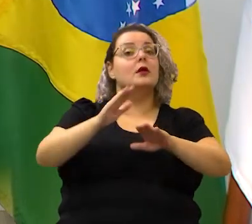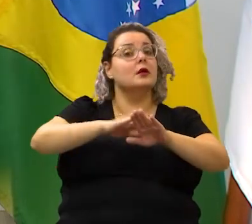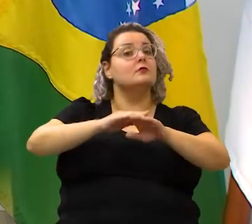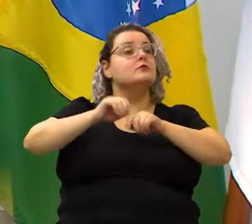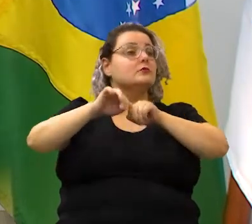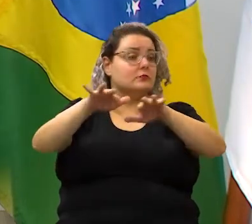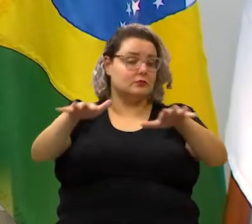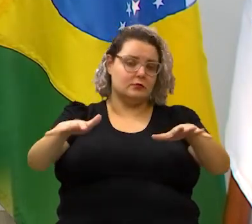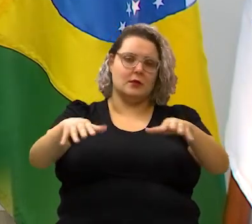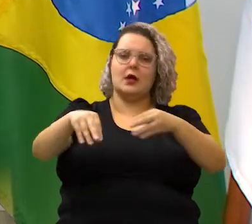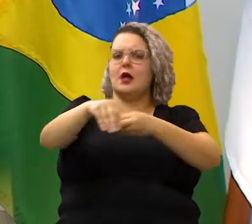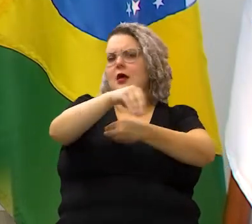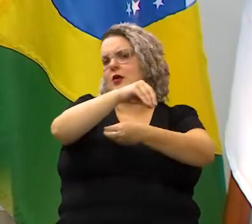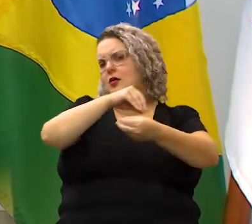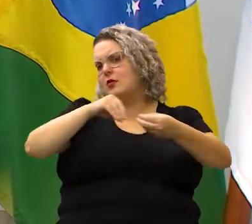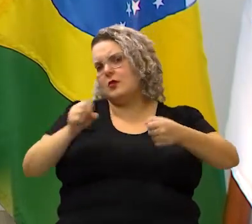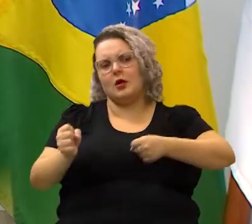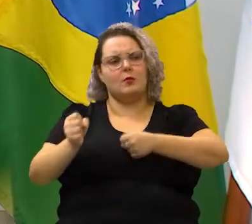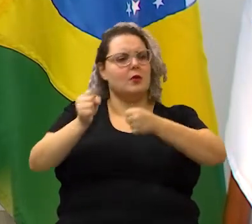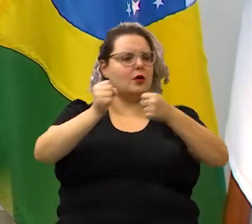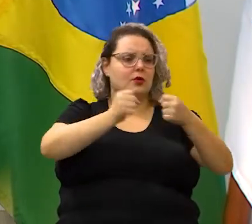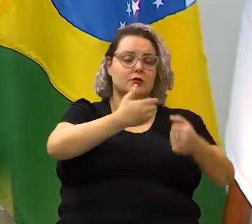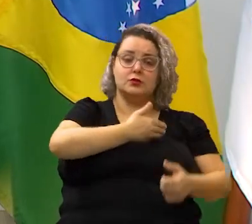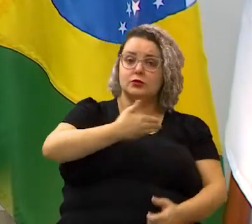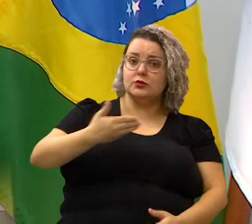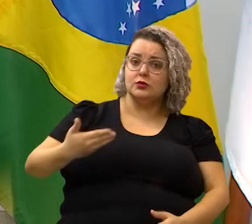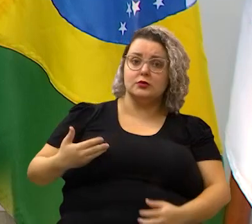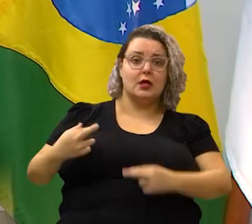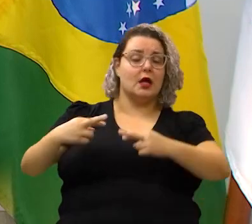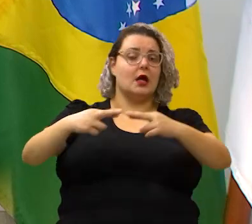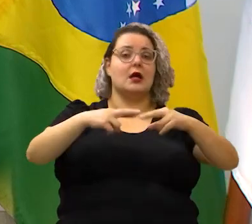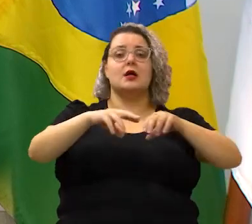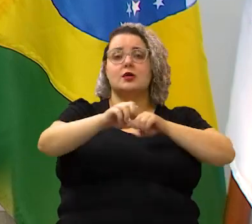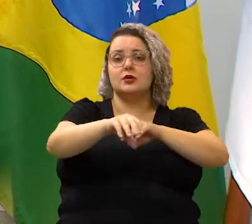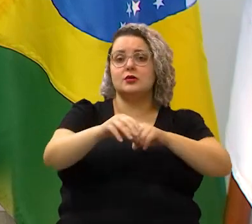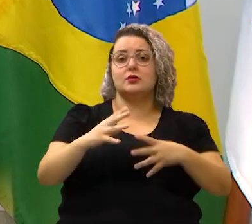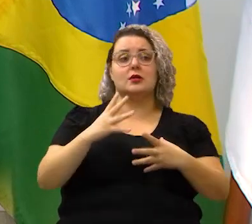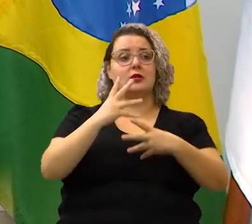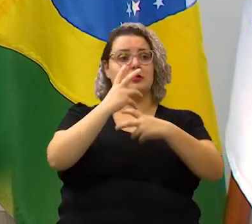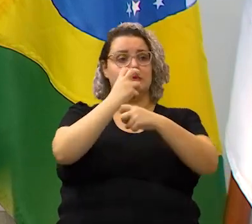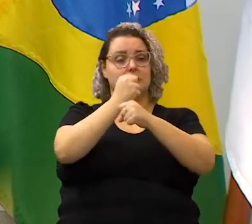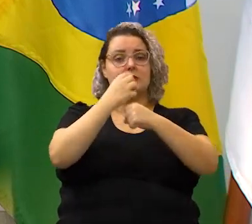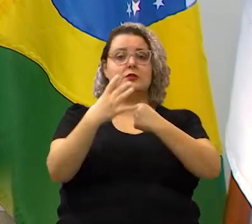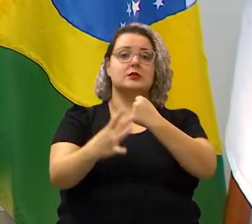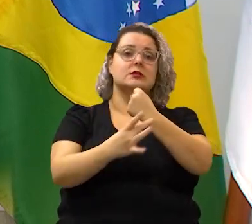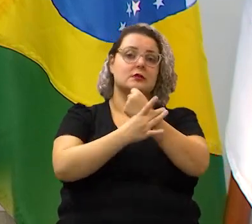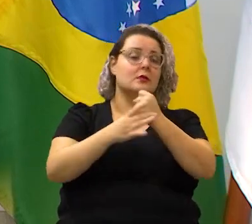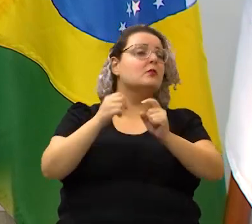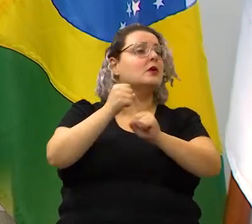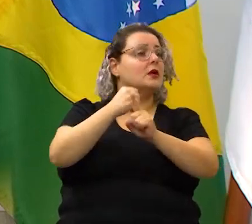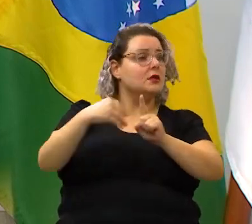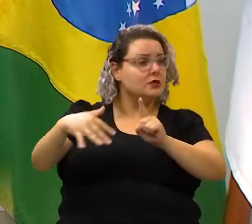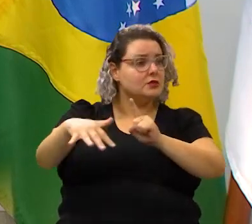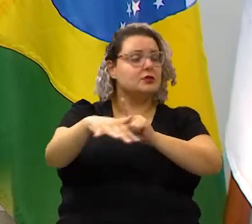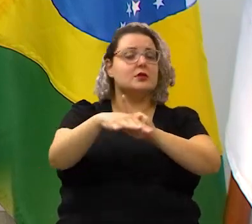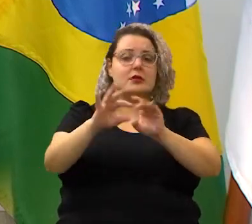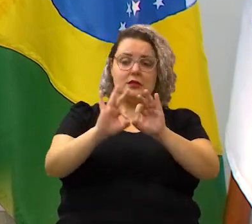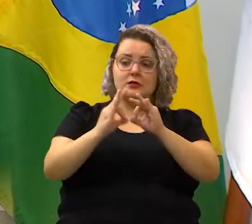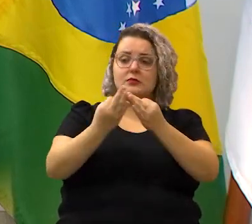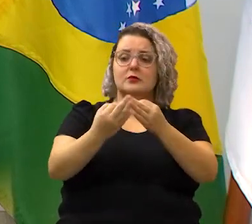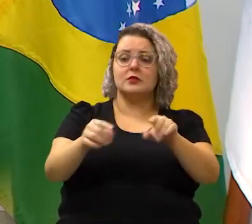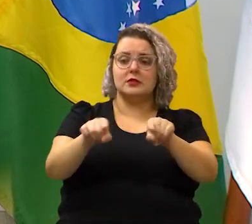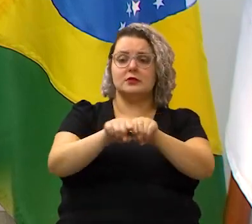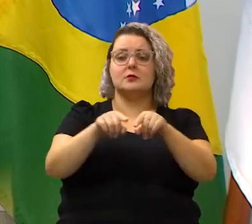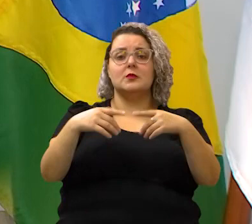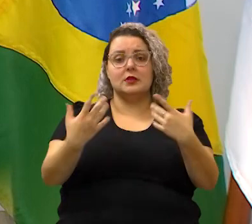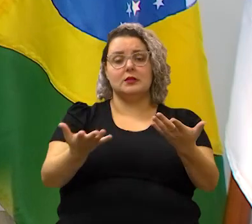Ampla E aí você tem que envolver poder público né a rede Municipal de Ensino as forças de segurança mas a sociedade e as